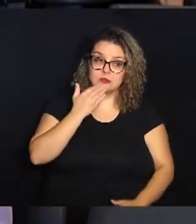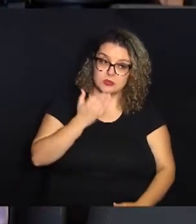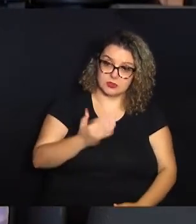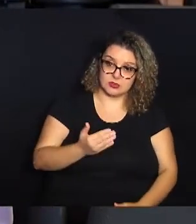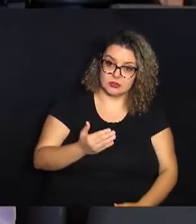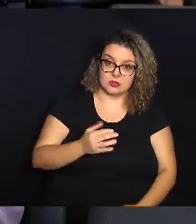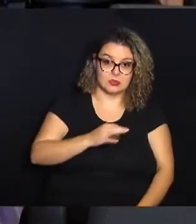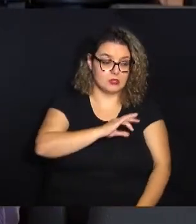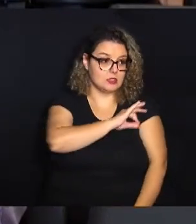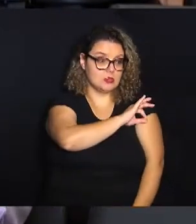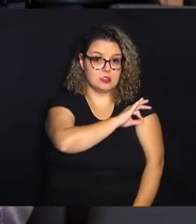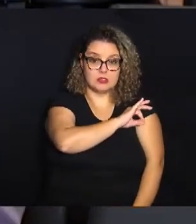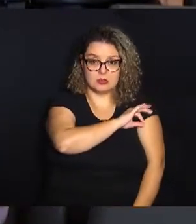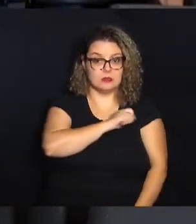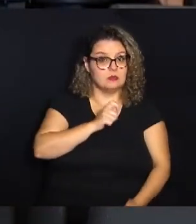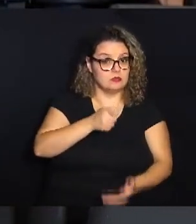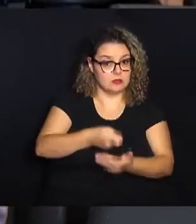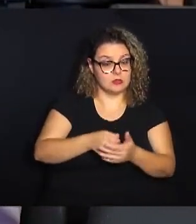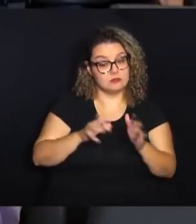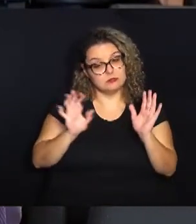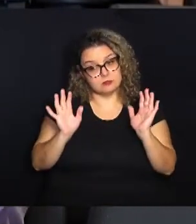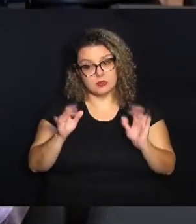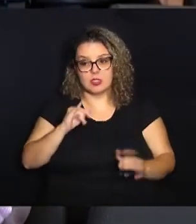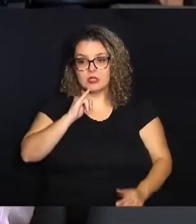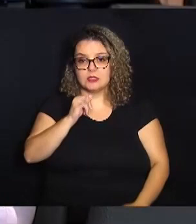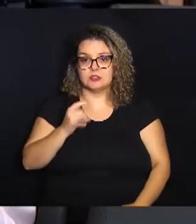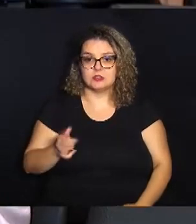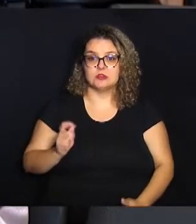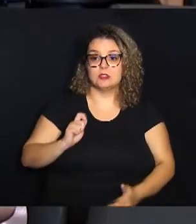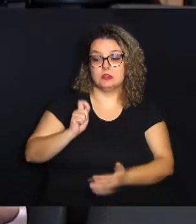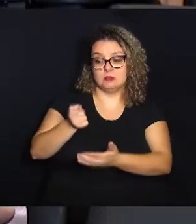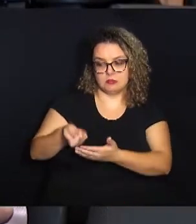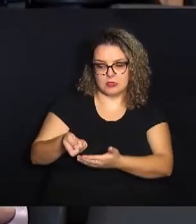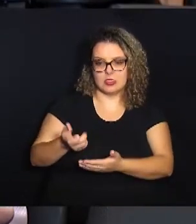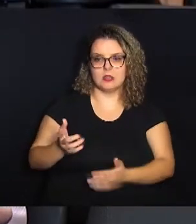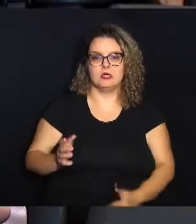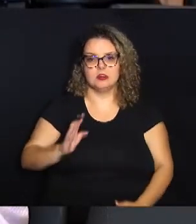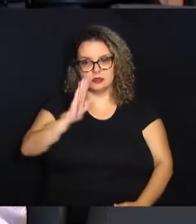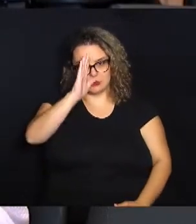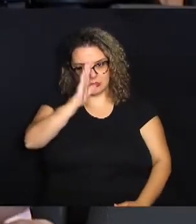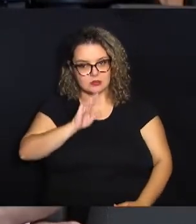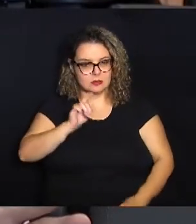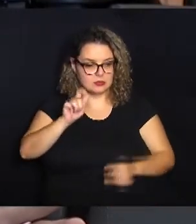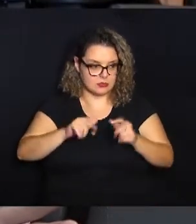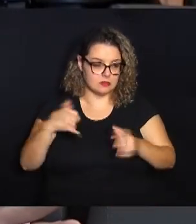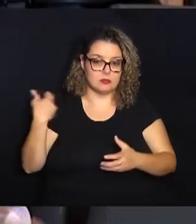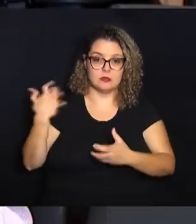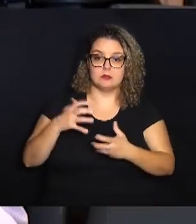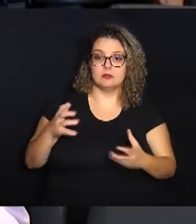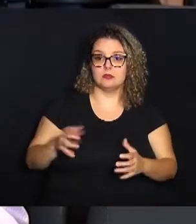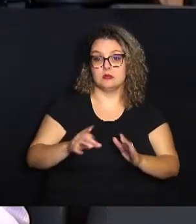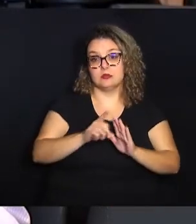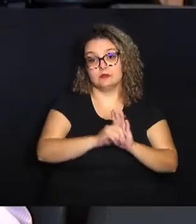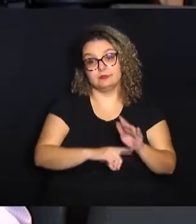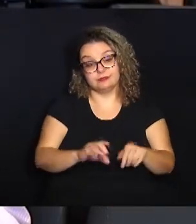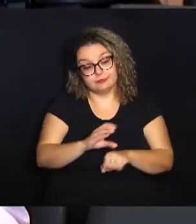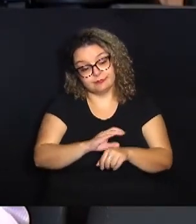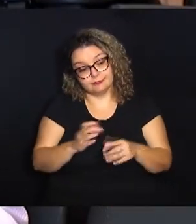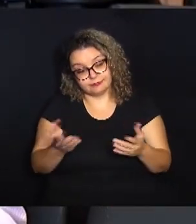nem a prefeitura remunerar, mas dizem que remunera essa gratuidade da pessoa idosa, um direito constitucional,